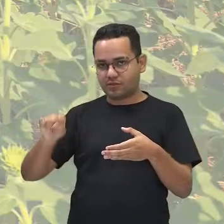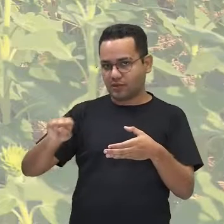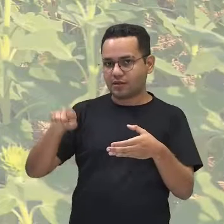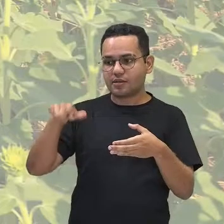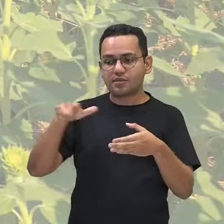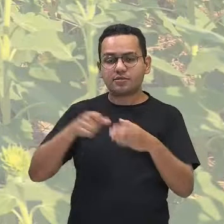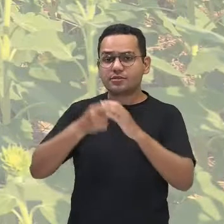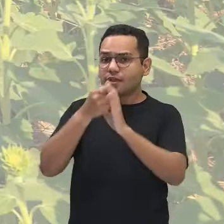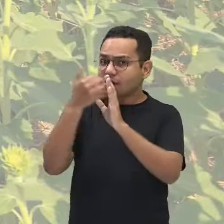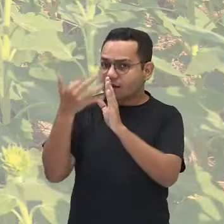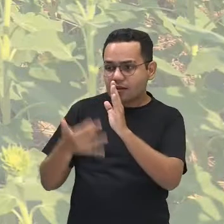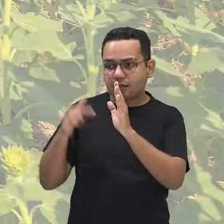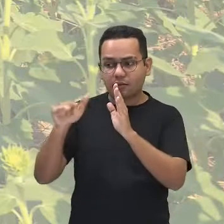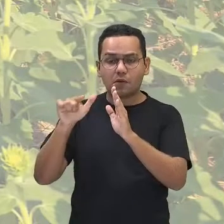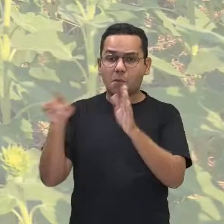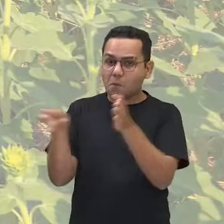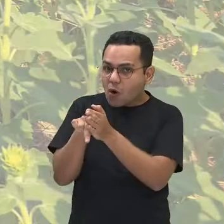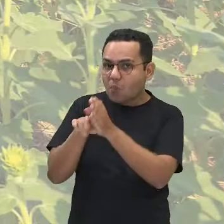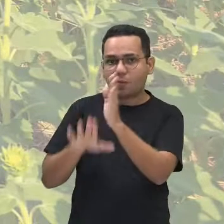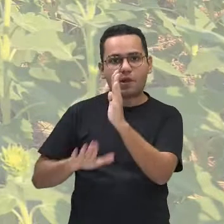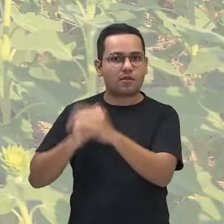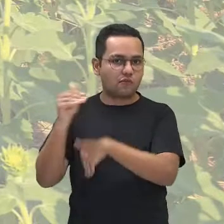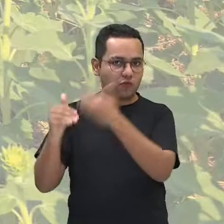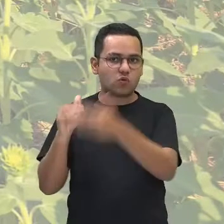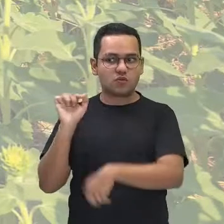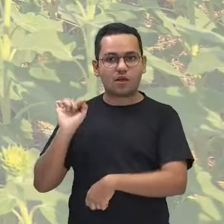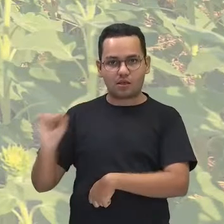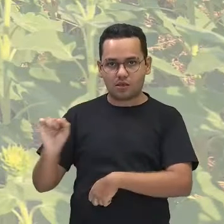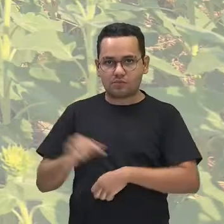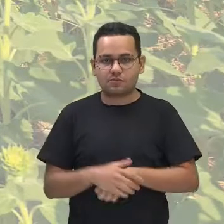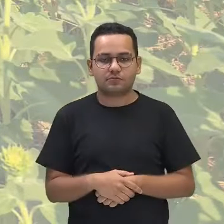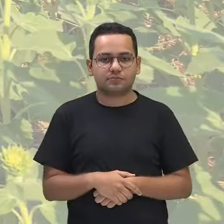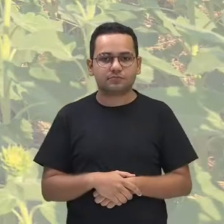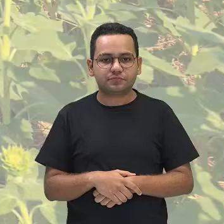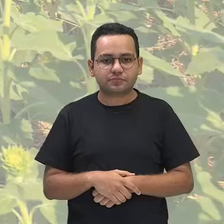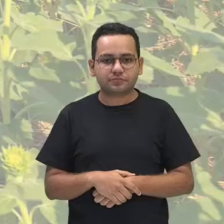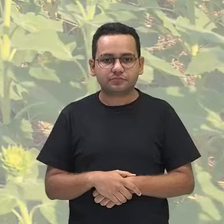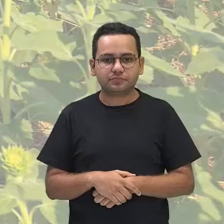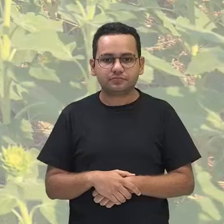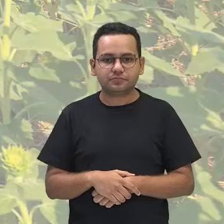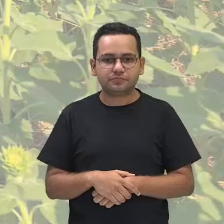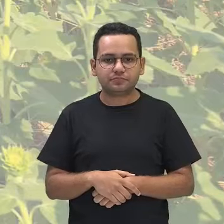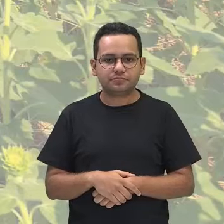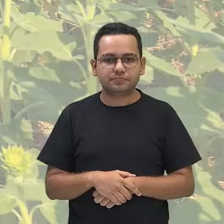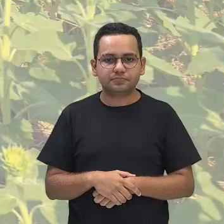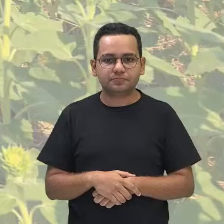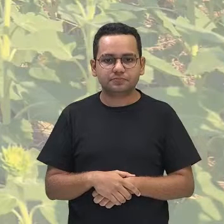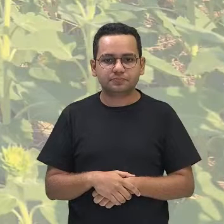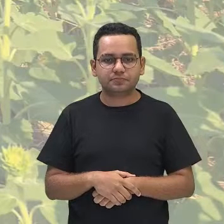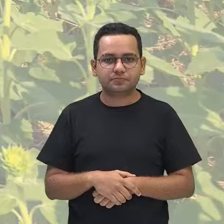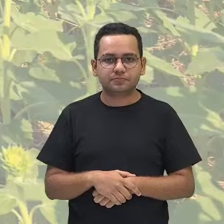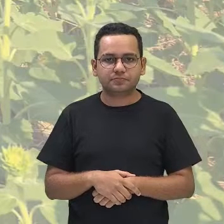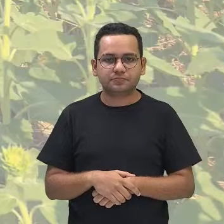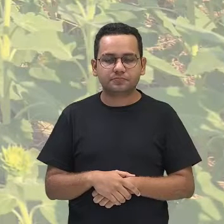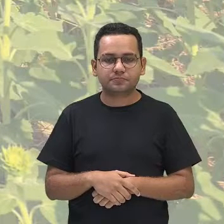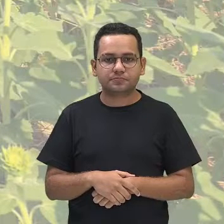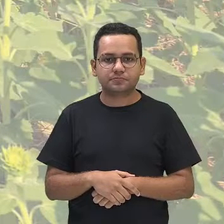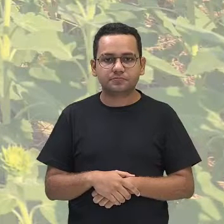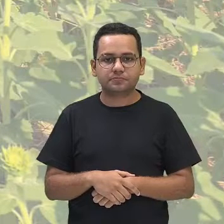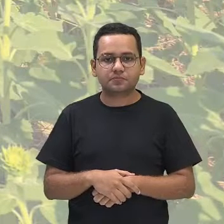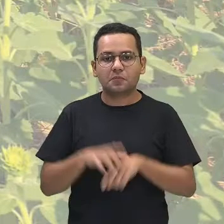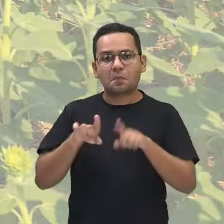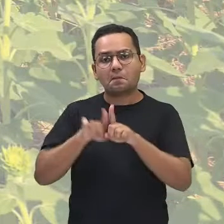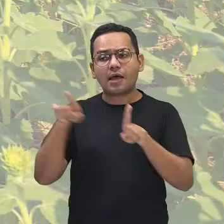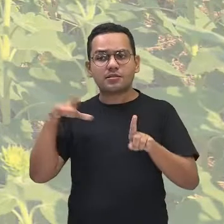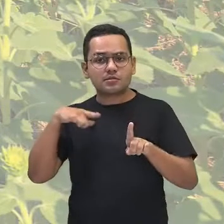características evolutivas. Então, são estruturas que já apresentam